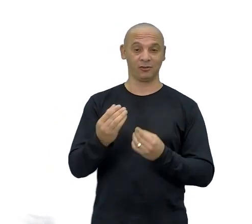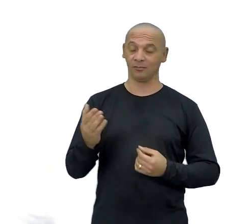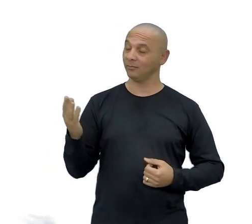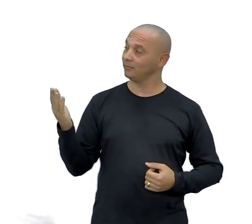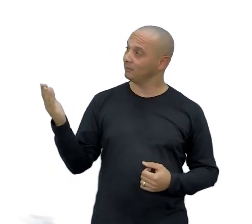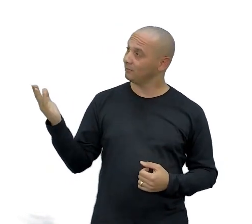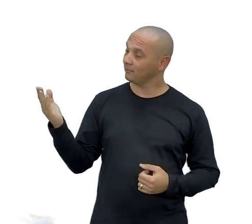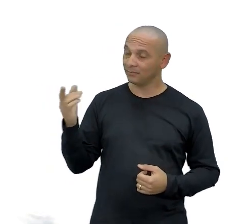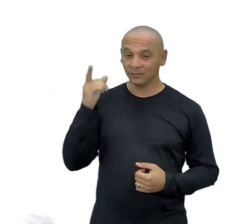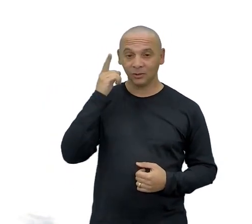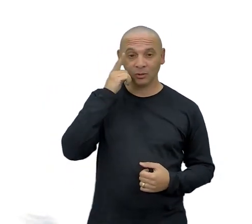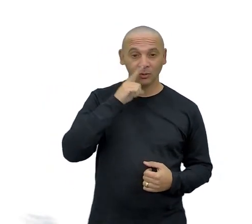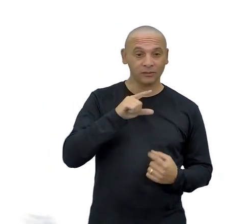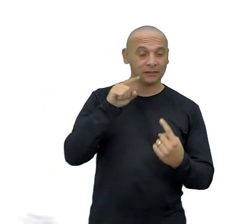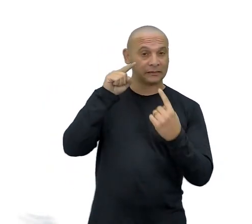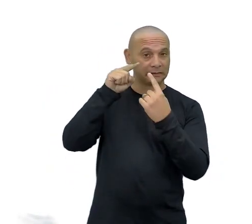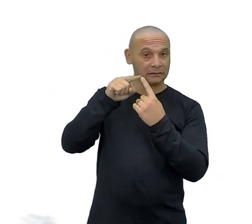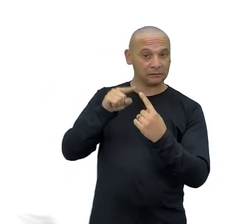o acesso aí.